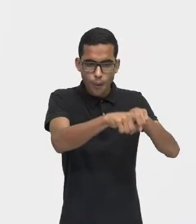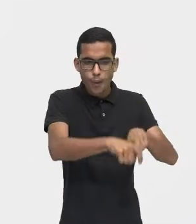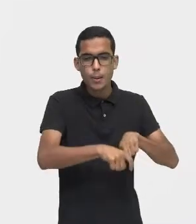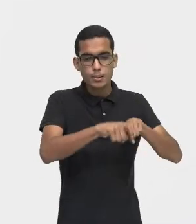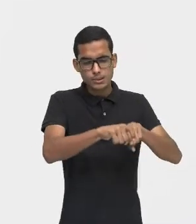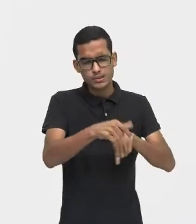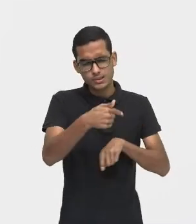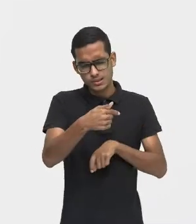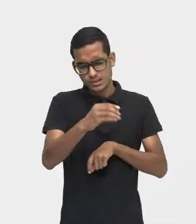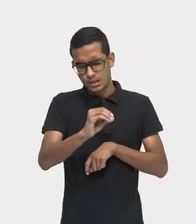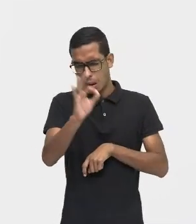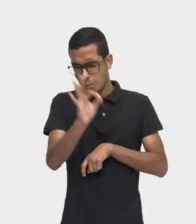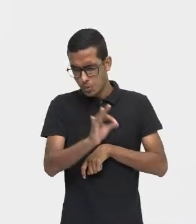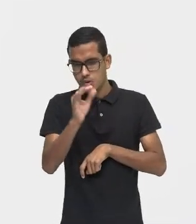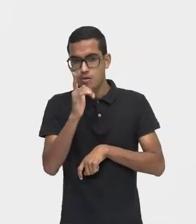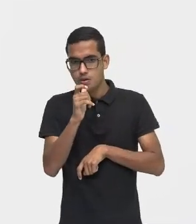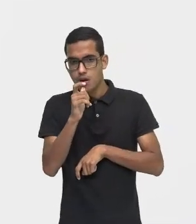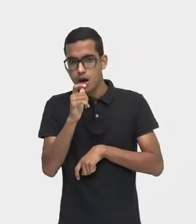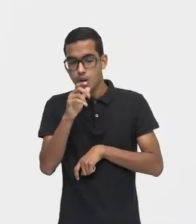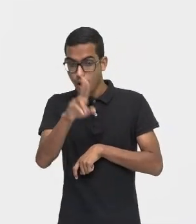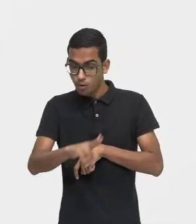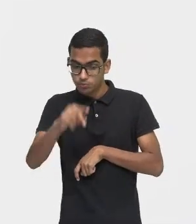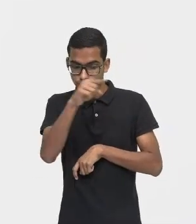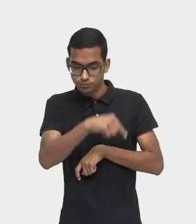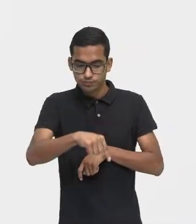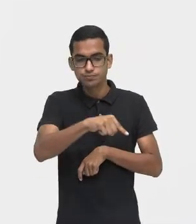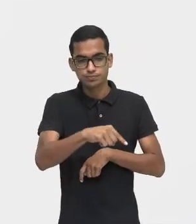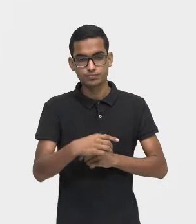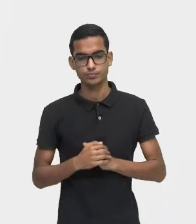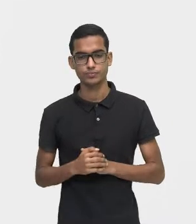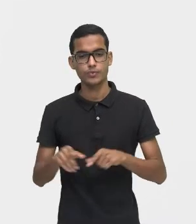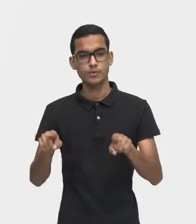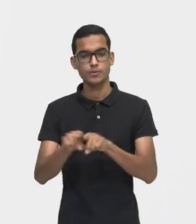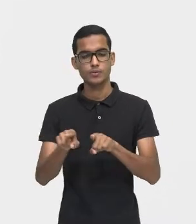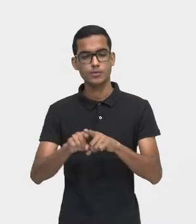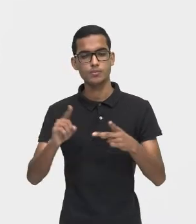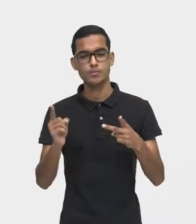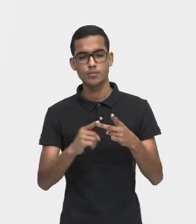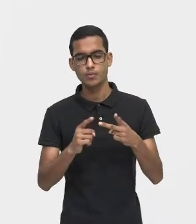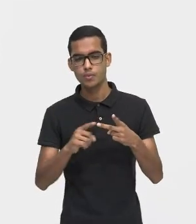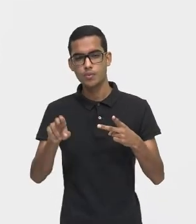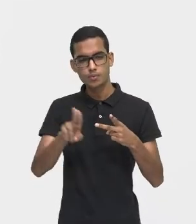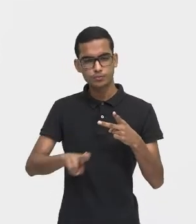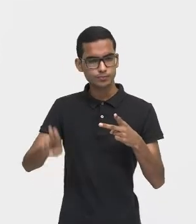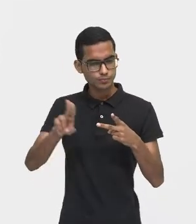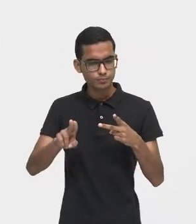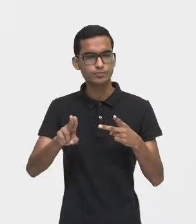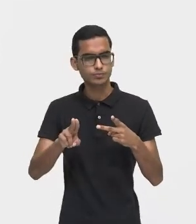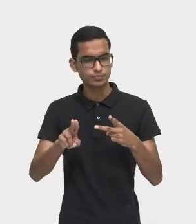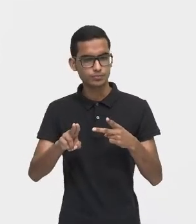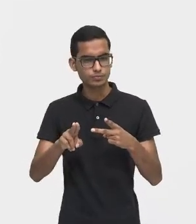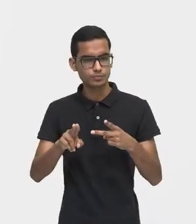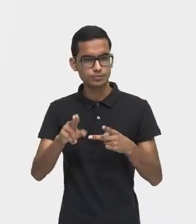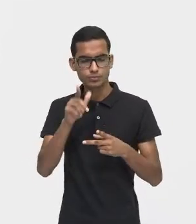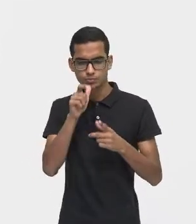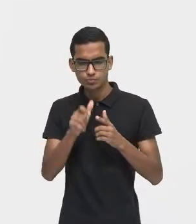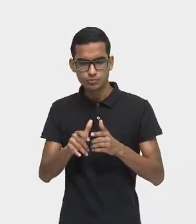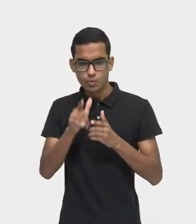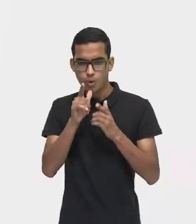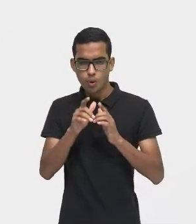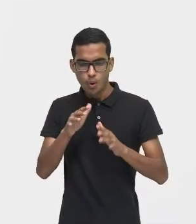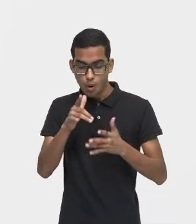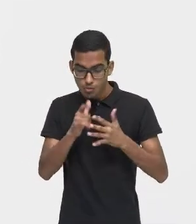cerca de 70%, tá? Vamos ter também a utilização, né, das águas dos rios